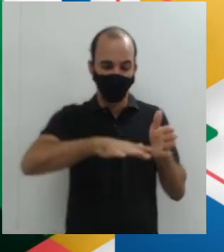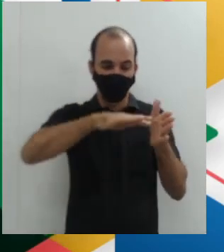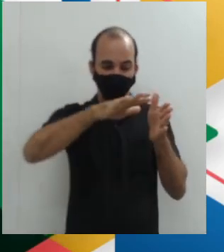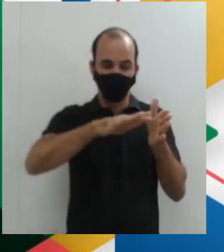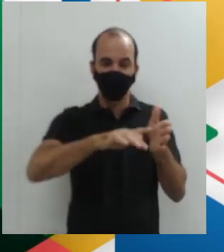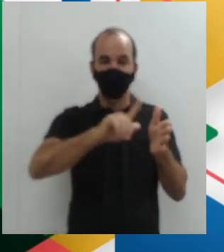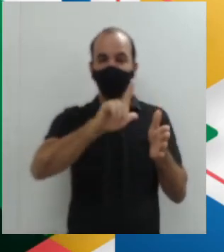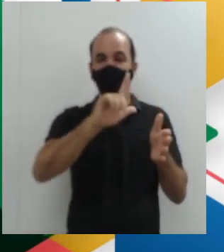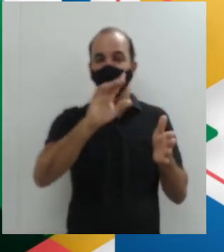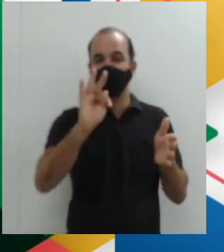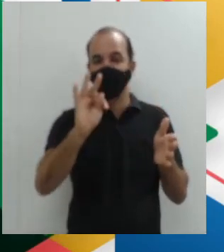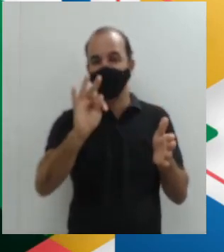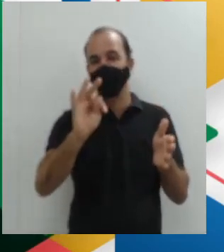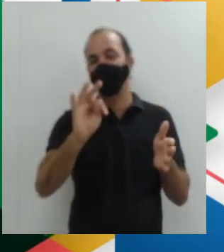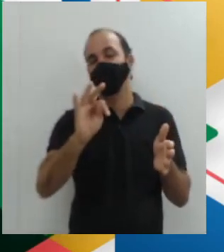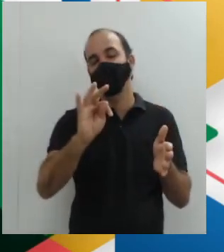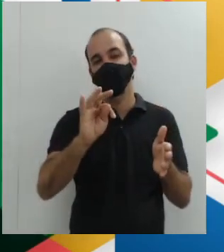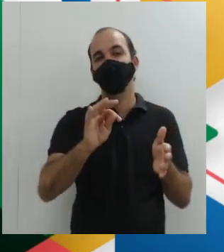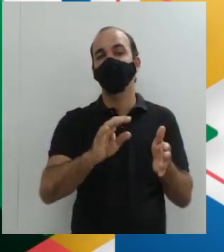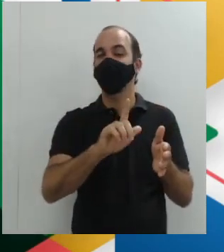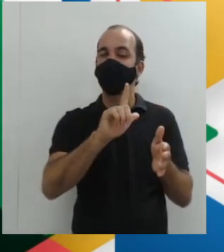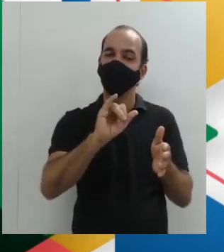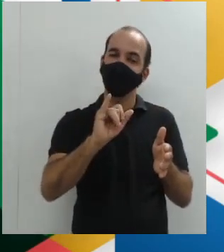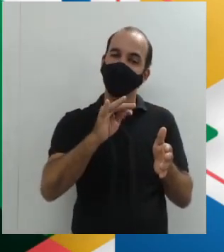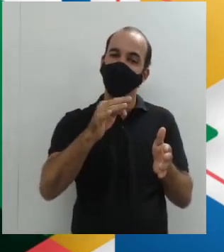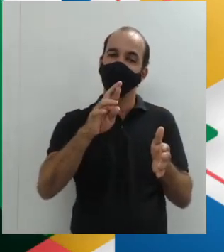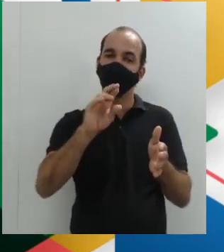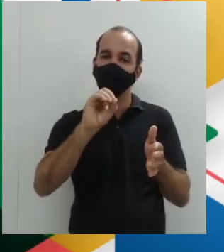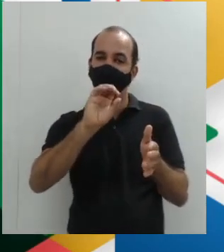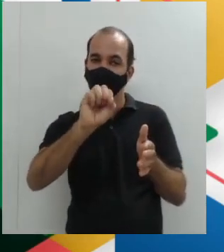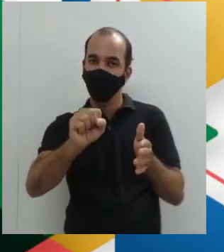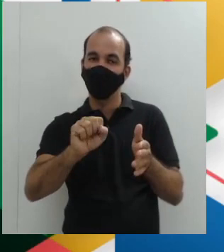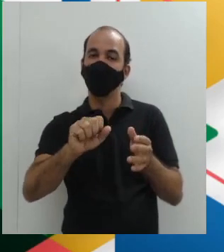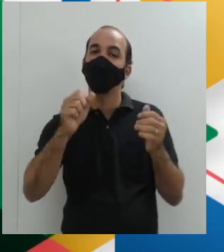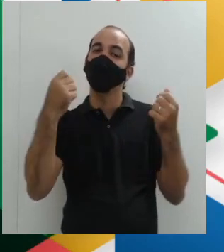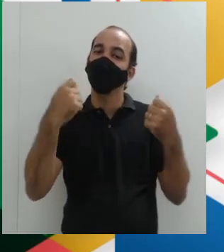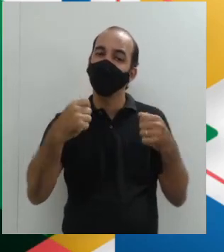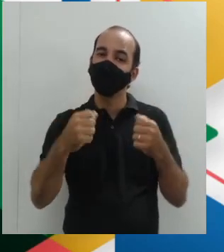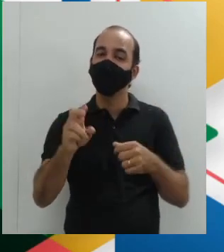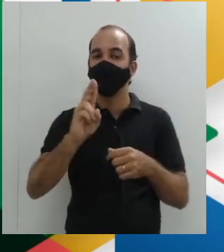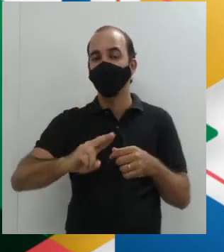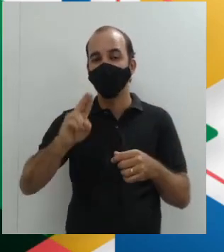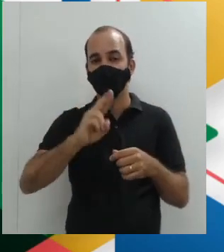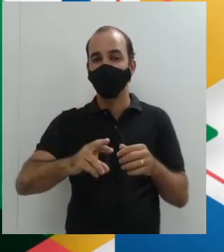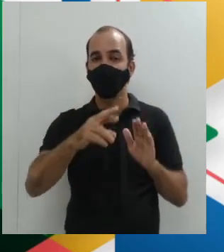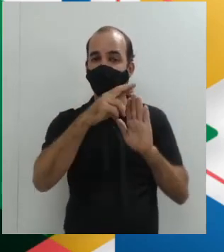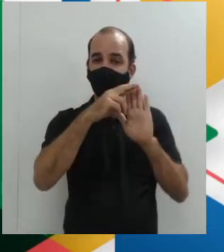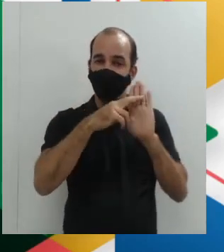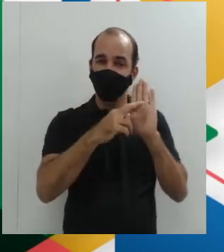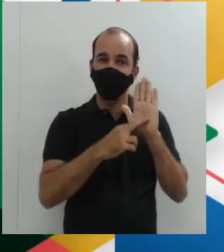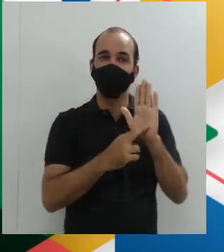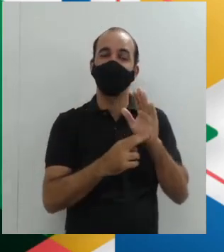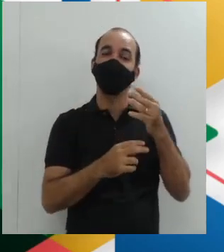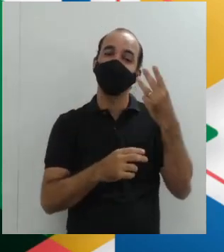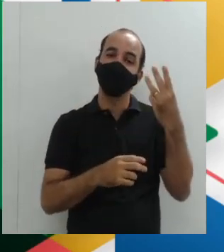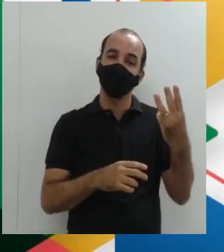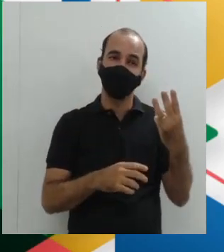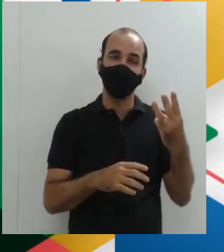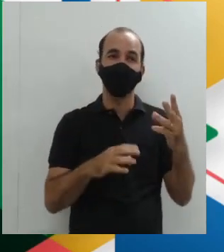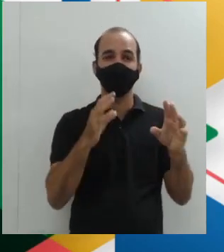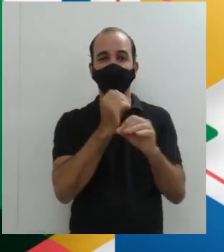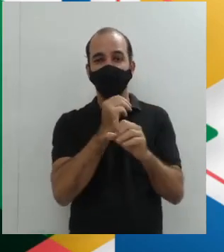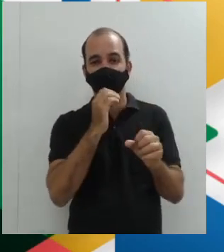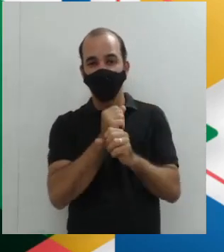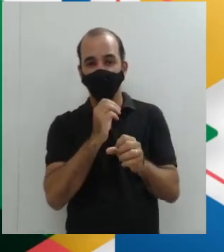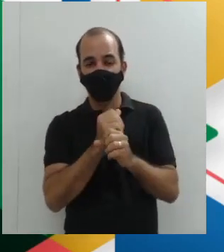litros, olha só. Eu vou ter aqui que fazer uma regrinha de 3 para encontrar o volume dessa cisterna. Você calcula o